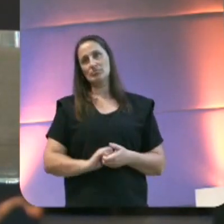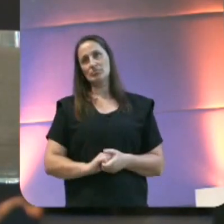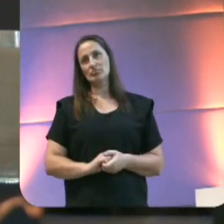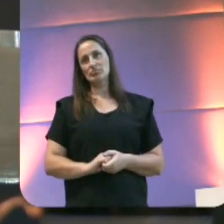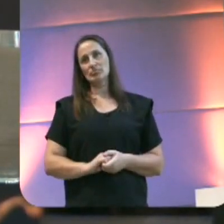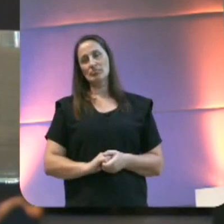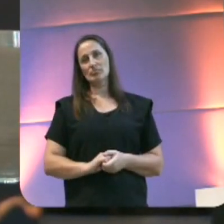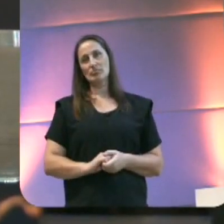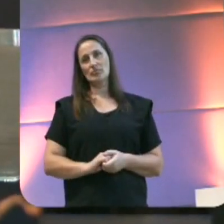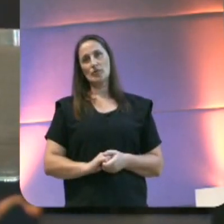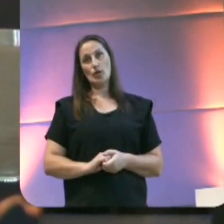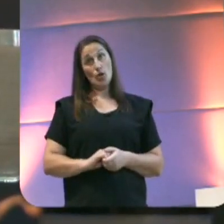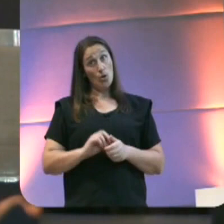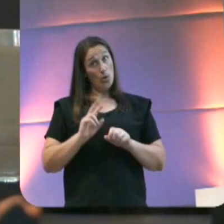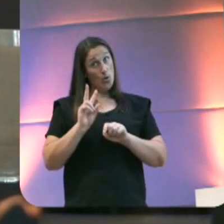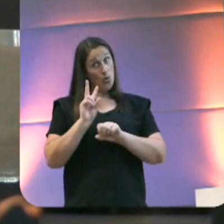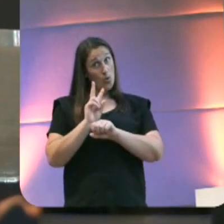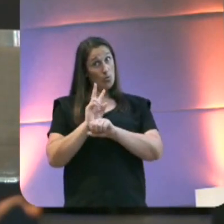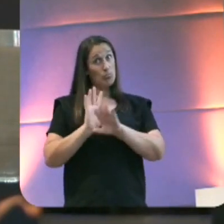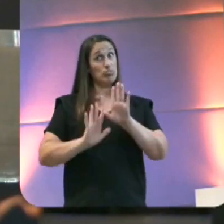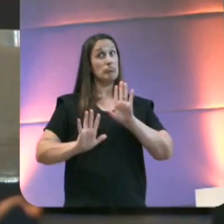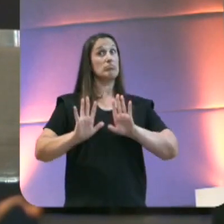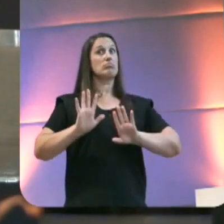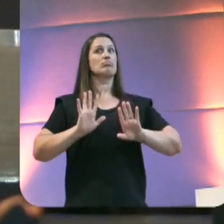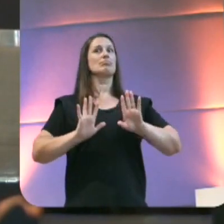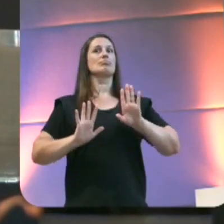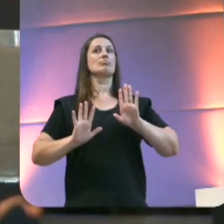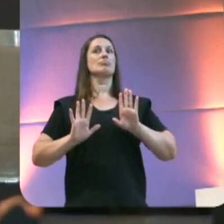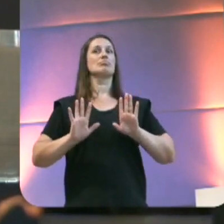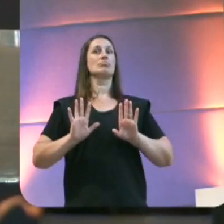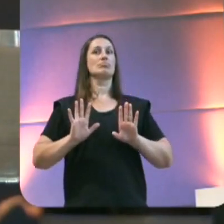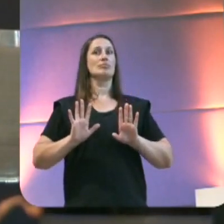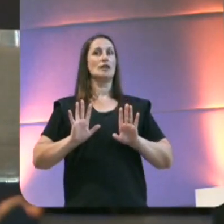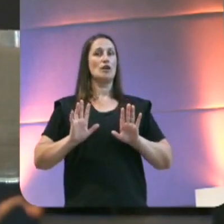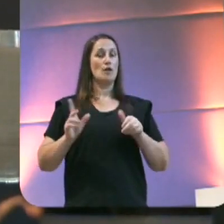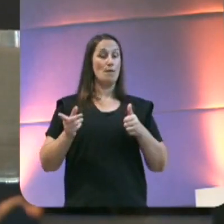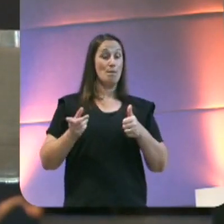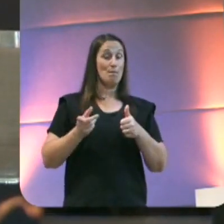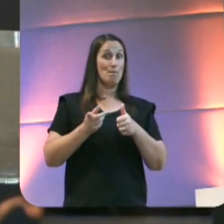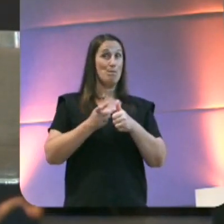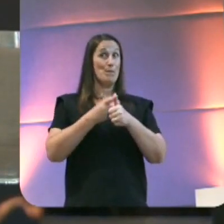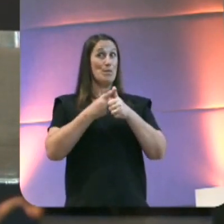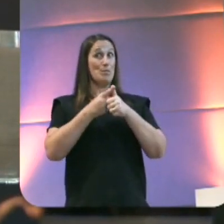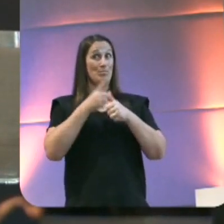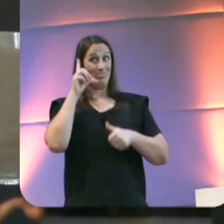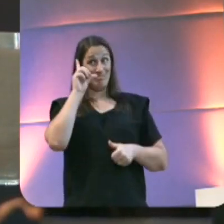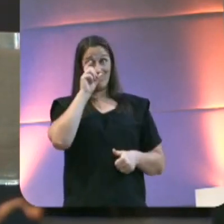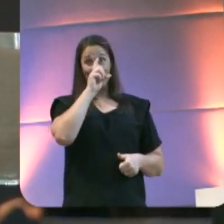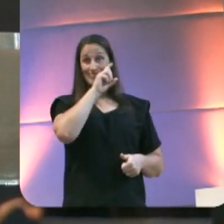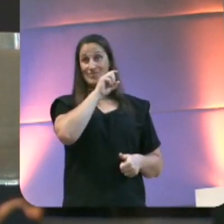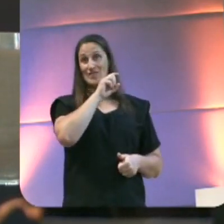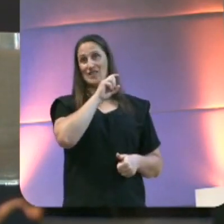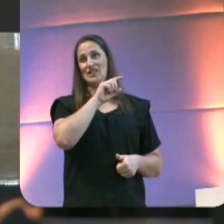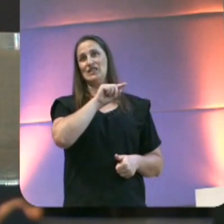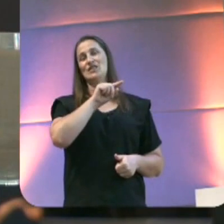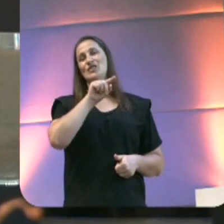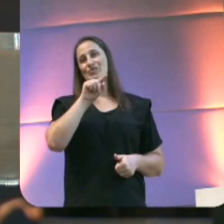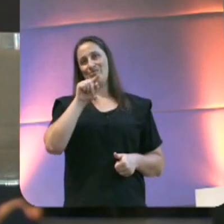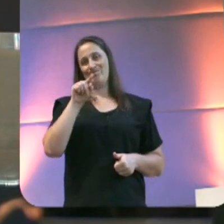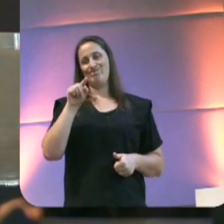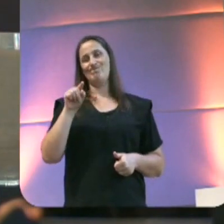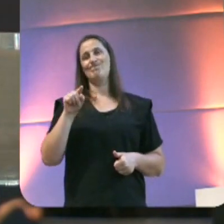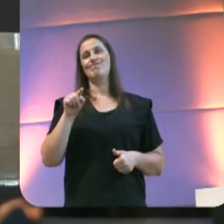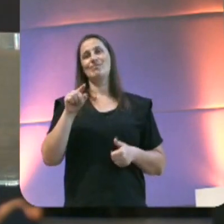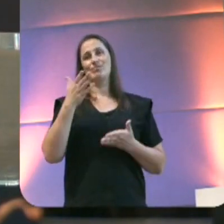porque na primeira batalha, na primeira luta, no primeiro enfrentamento, você não vai ter o óleo suficiente para ser luz do